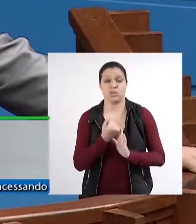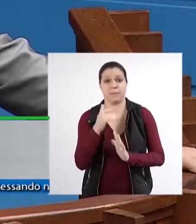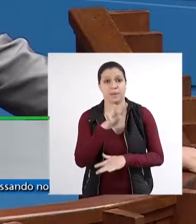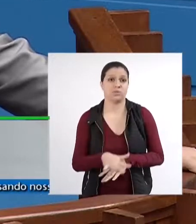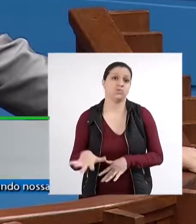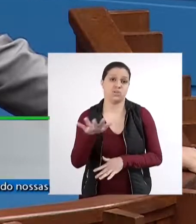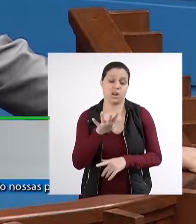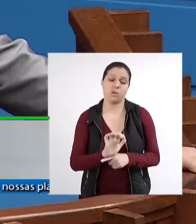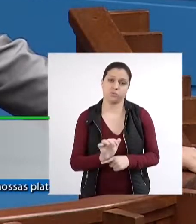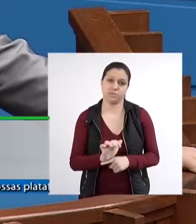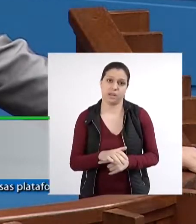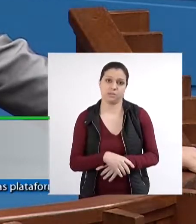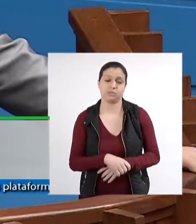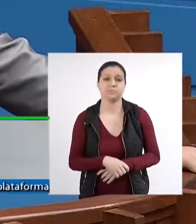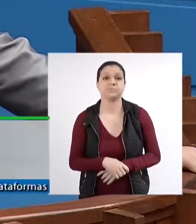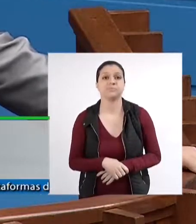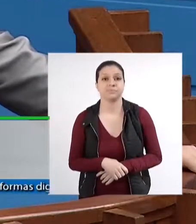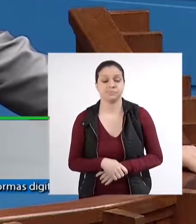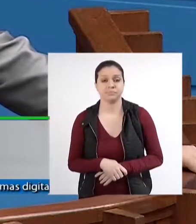geral do Estado.